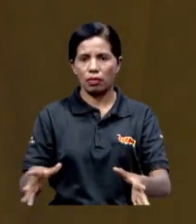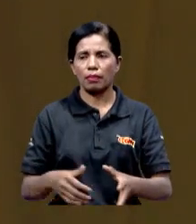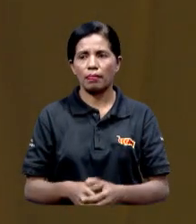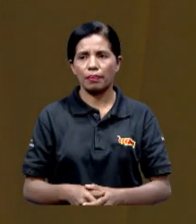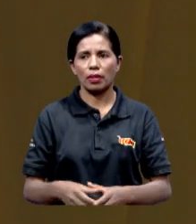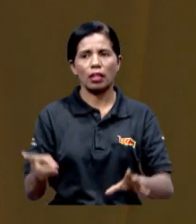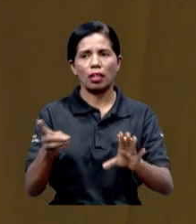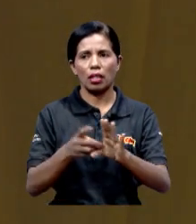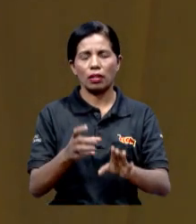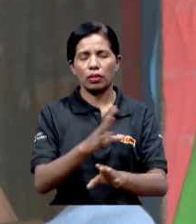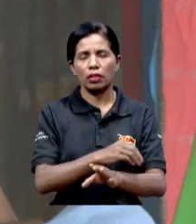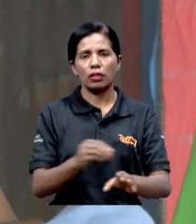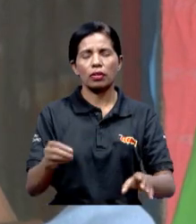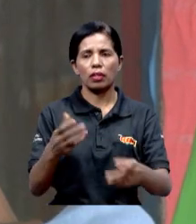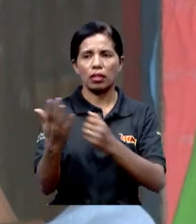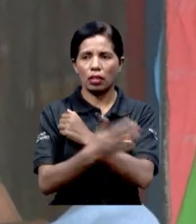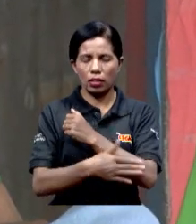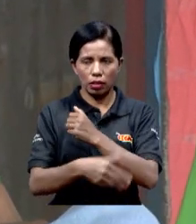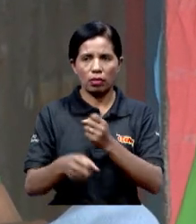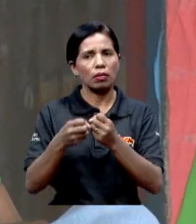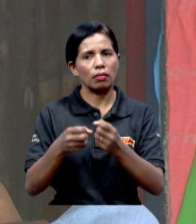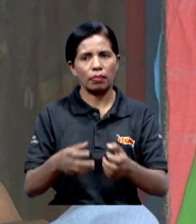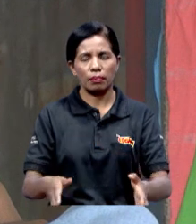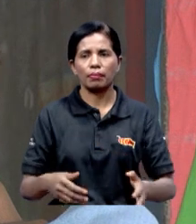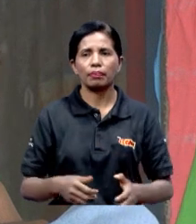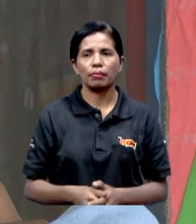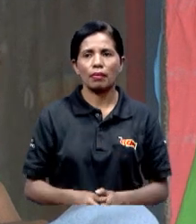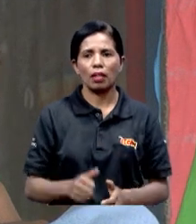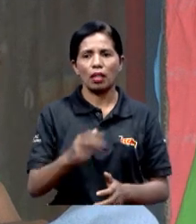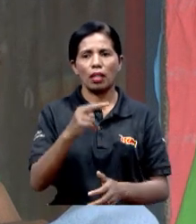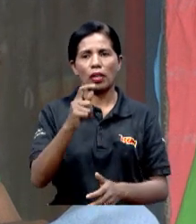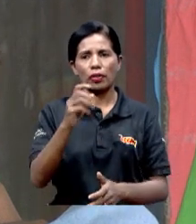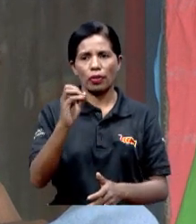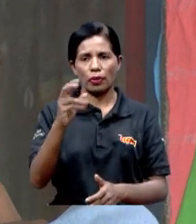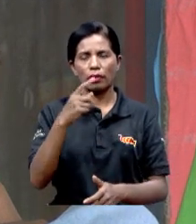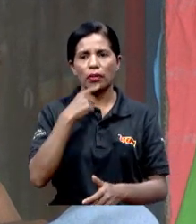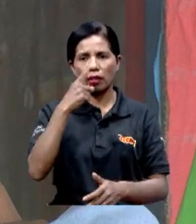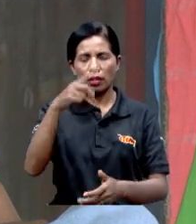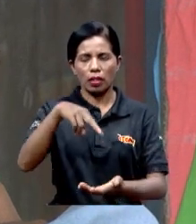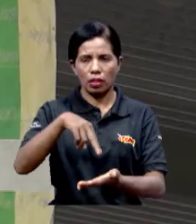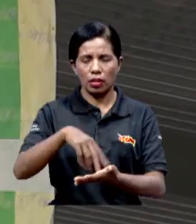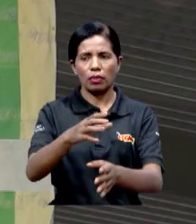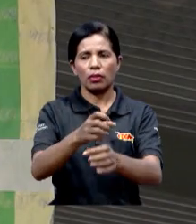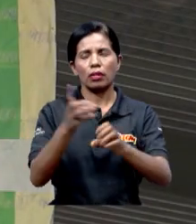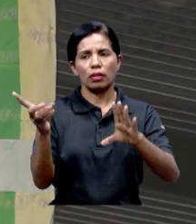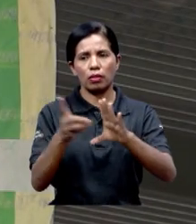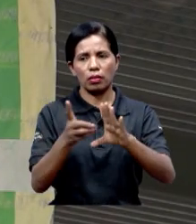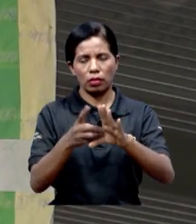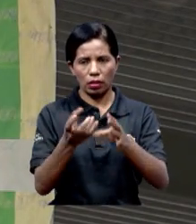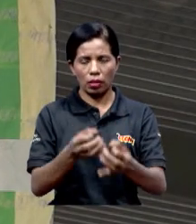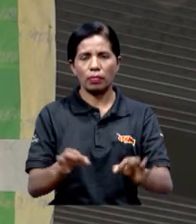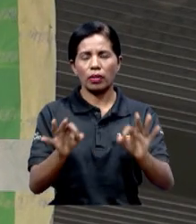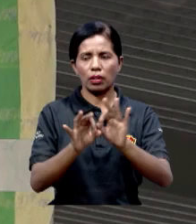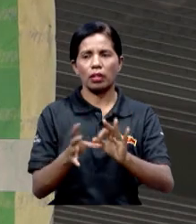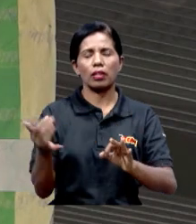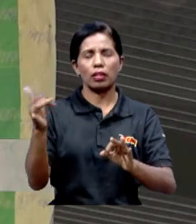nyalako soraine na ben. Antonio Baptista informa durante Museum Resistência Nehari recolhe ona documentos importantes sira no